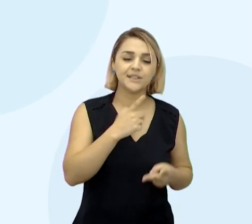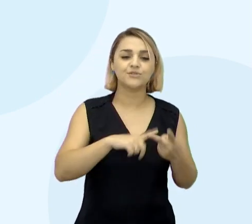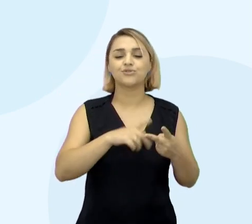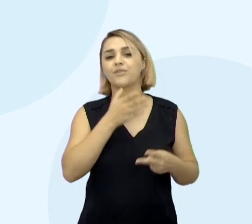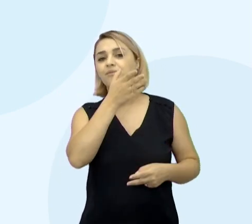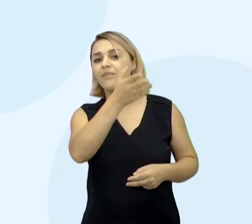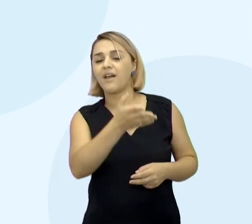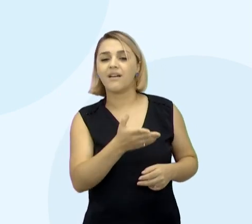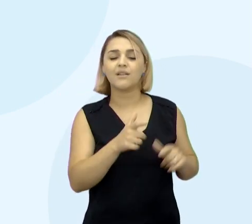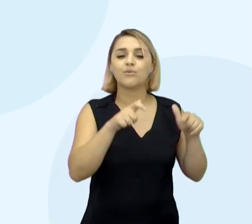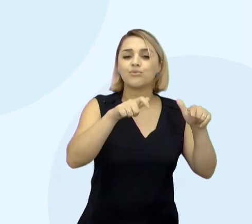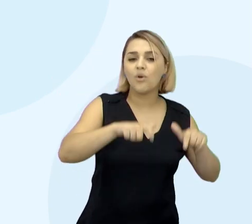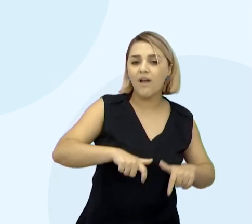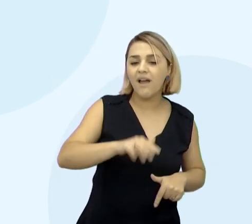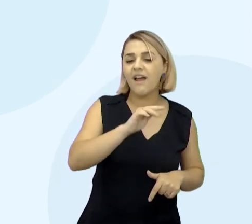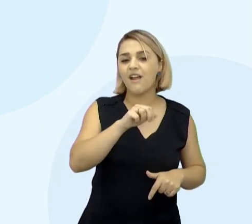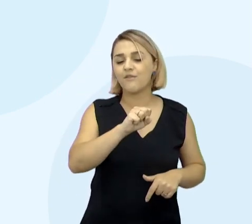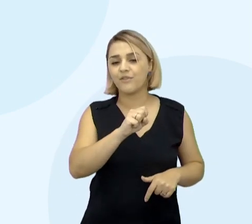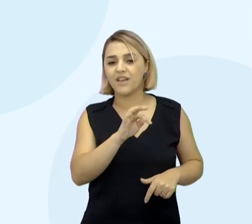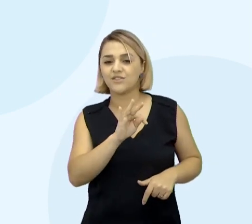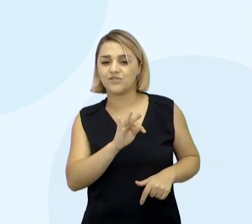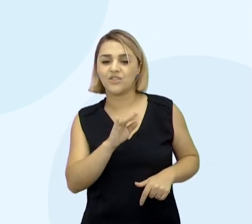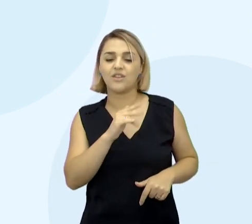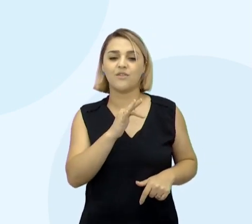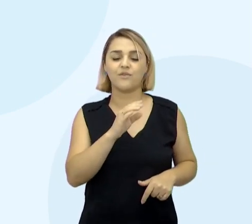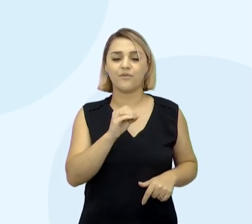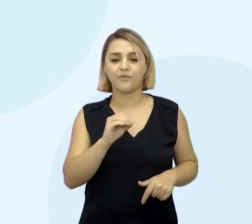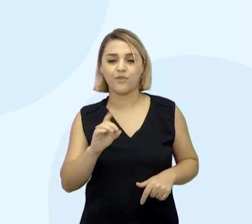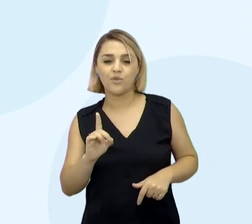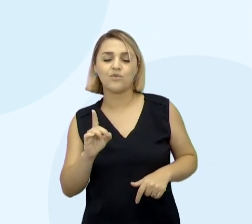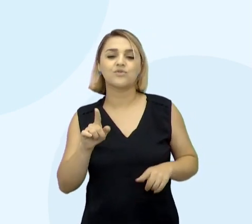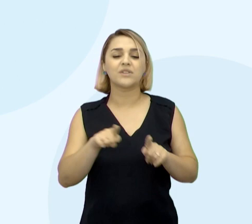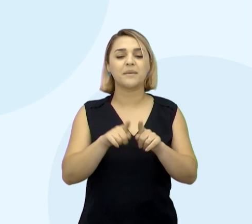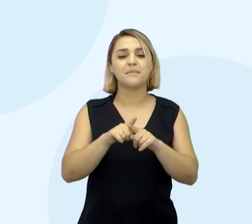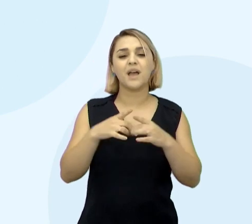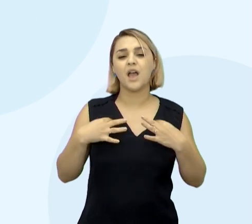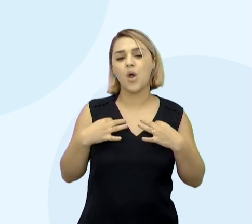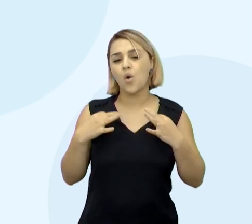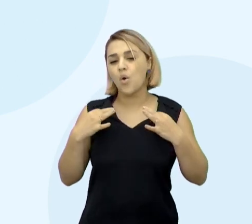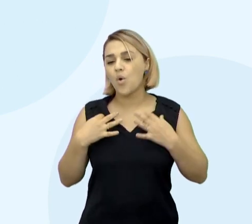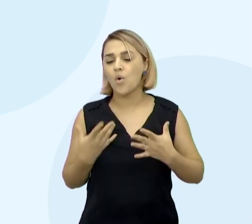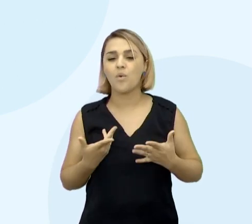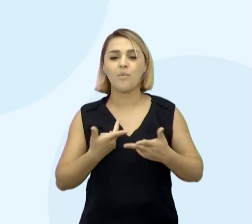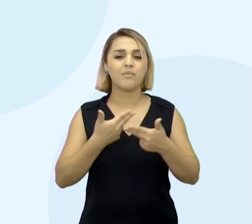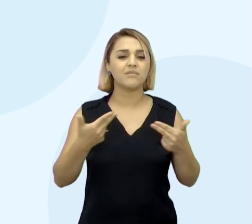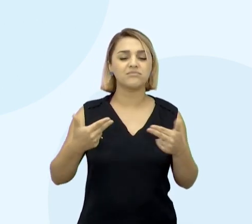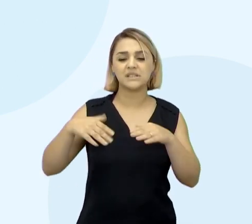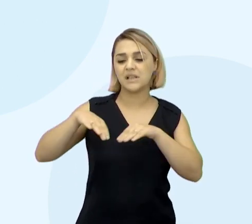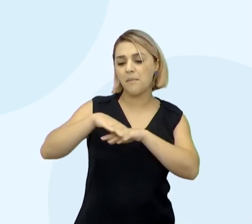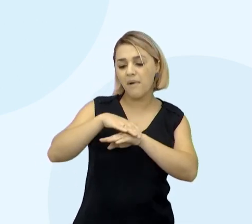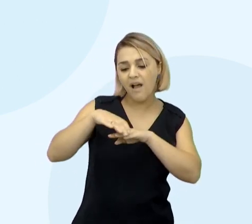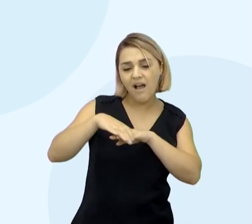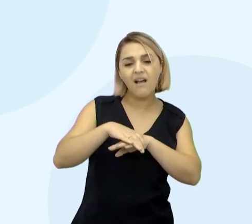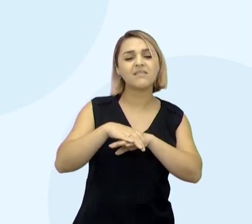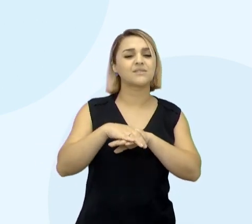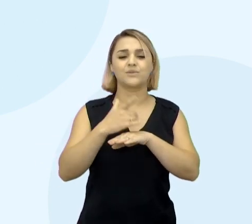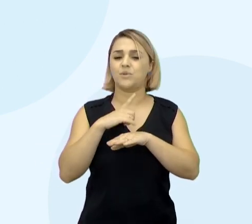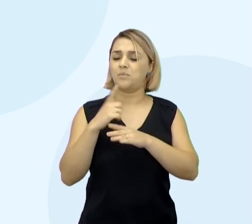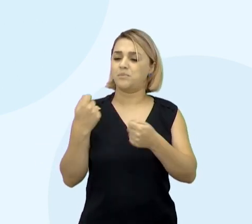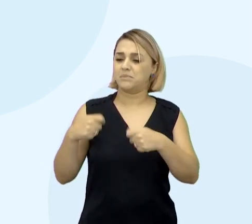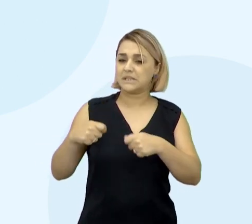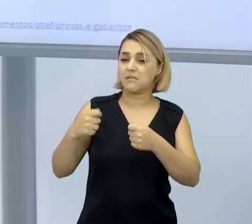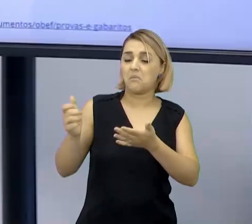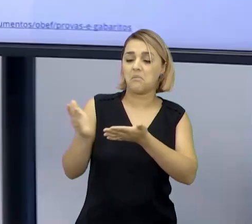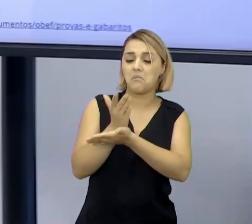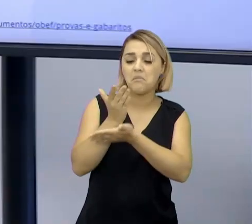Aí eu posso agrupar também vestimenta, né? Vestuário, que é roupa, sapato. Eu posso agrupar os